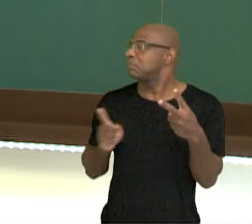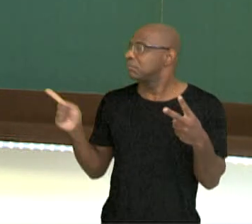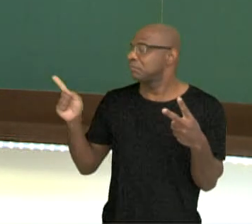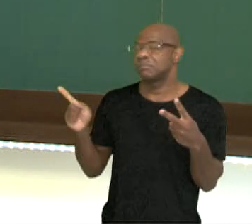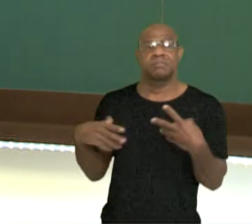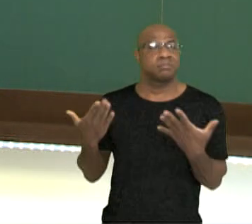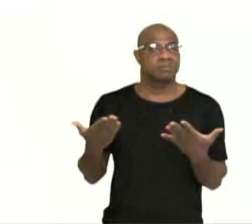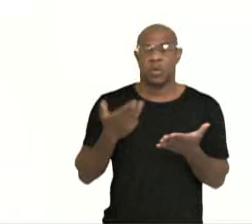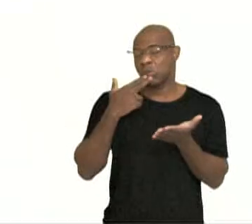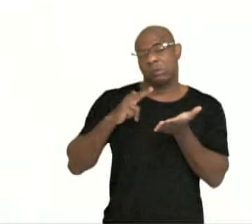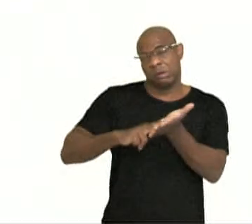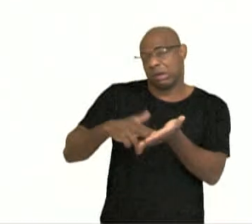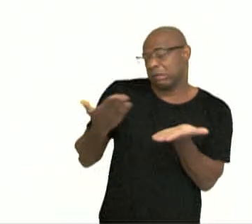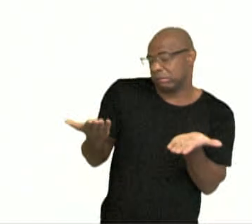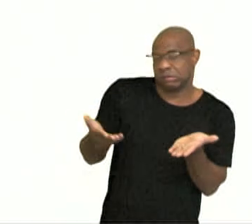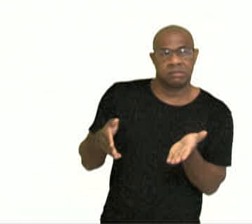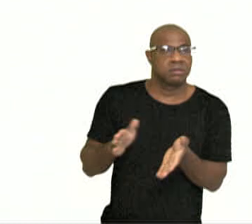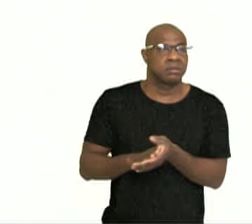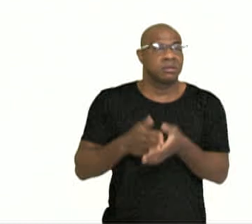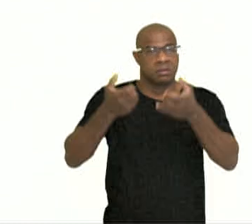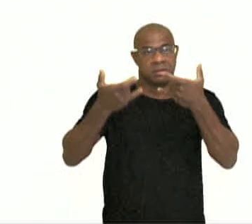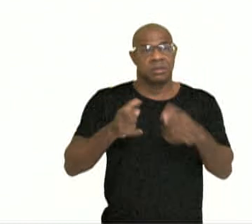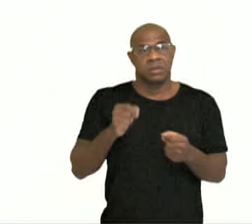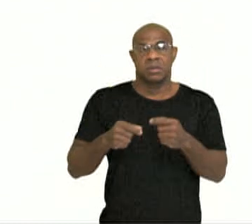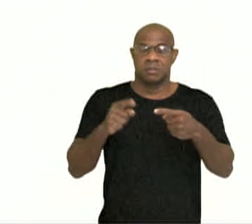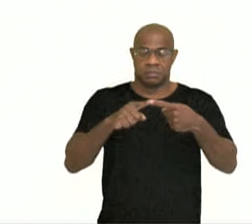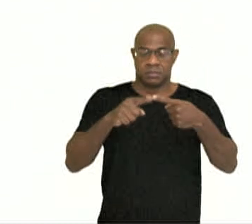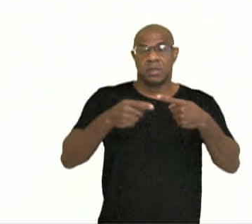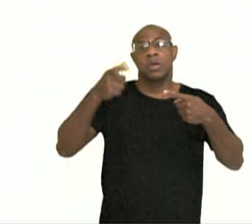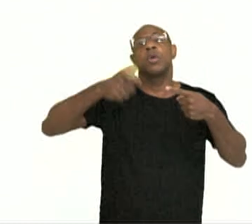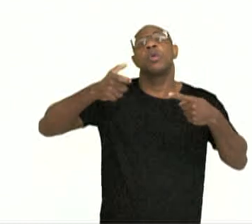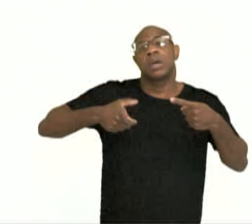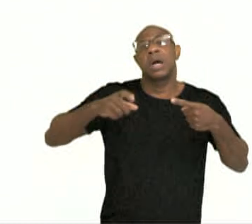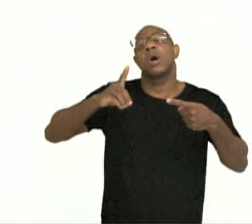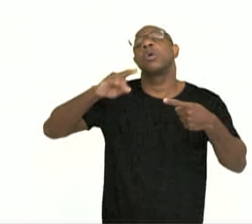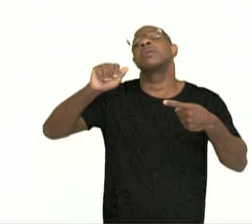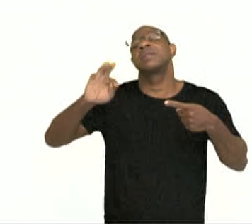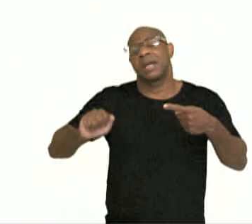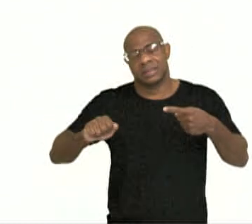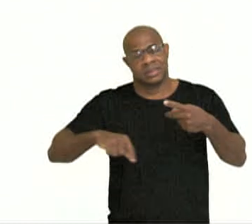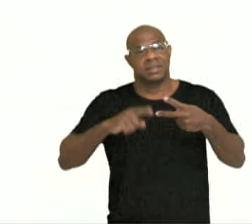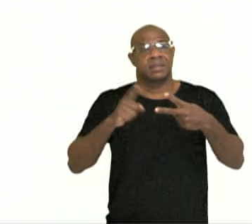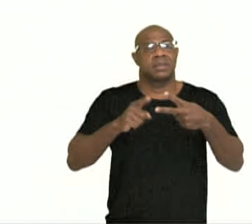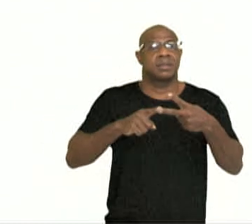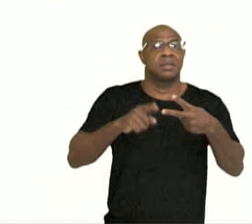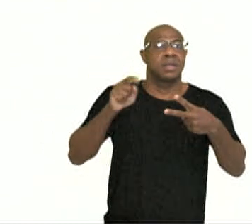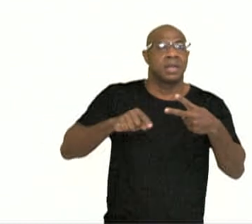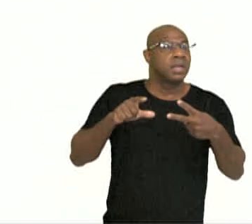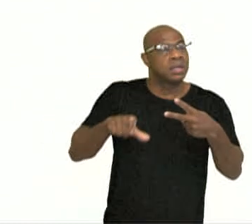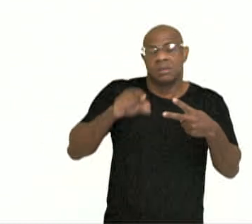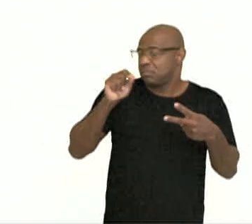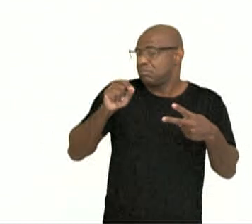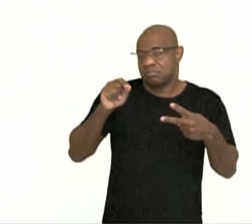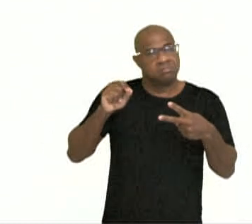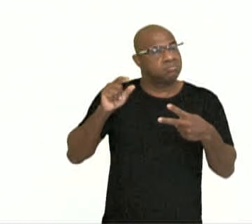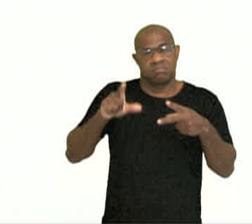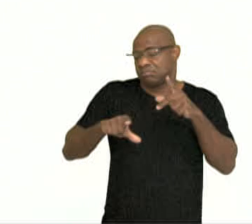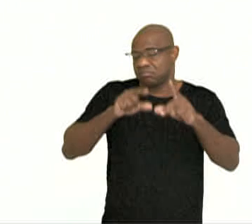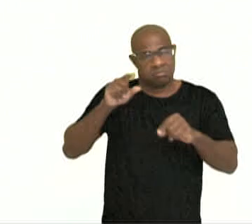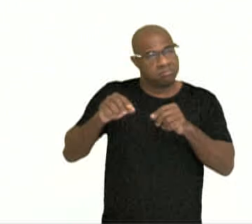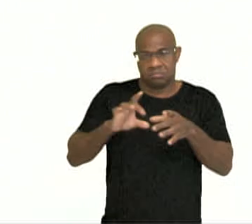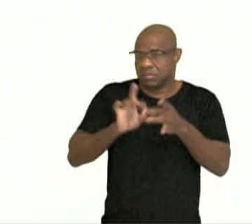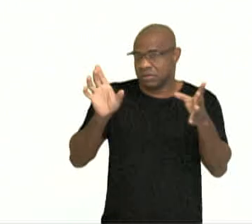missiva ou da carta, né? Nós sempre temos o local e a data inaugurando o texto. São opcionais em muitas